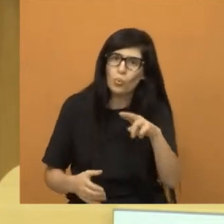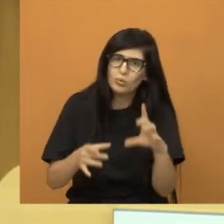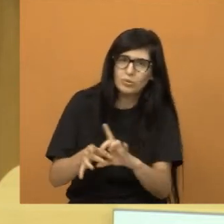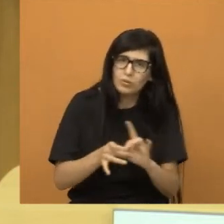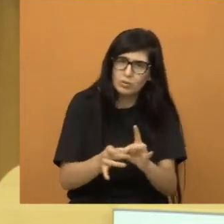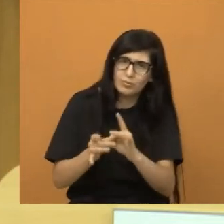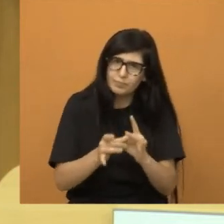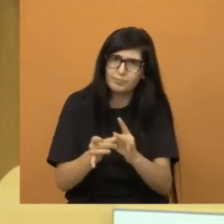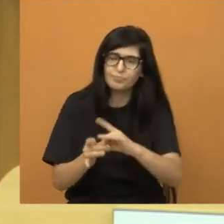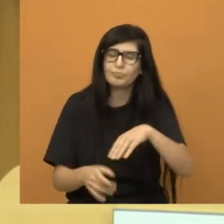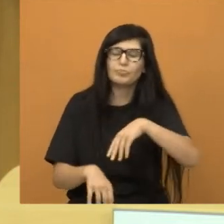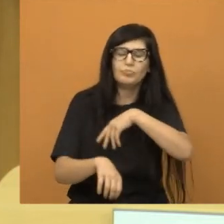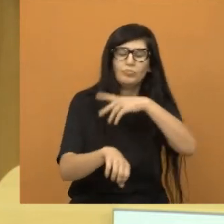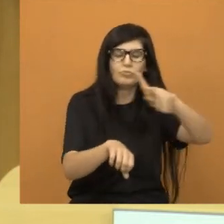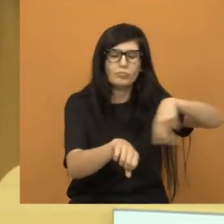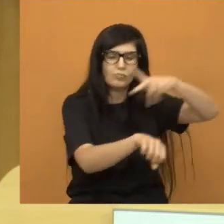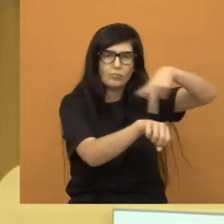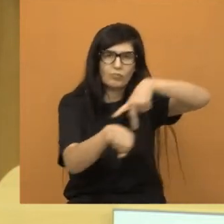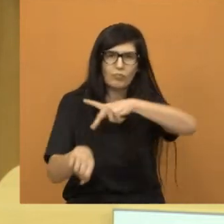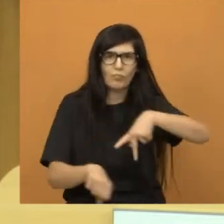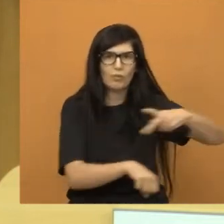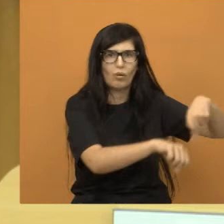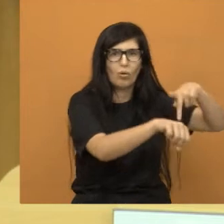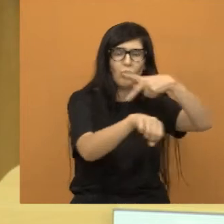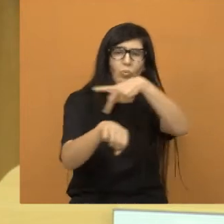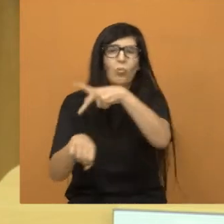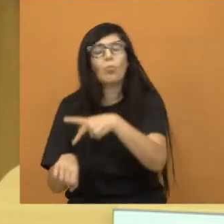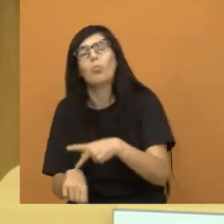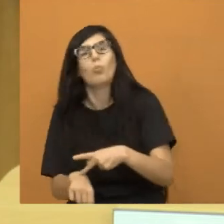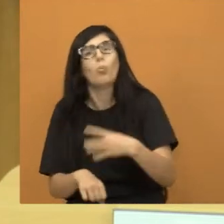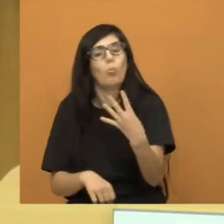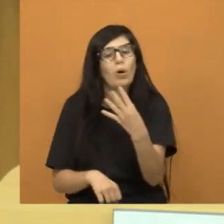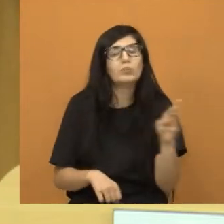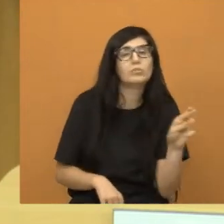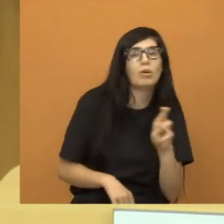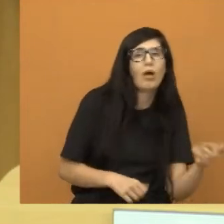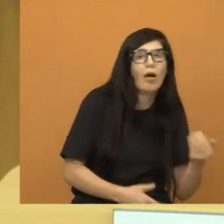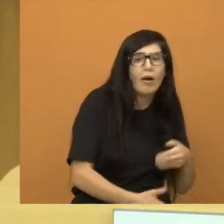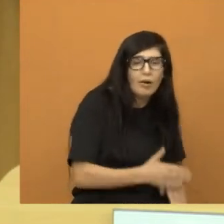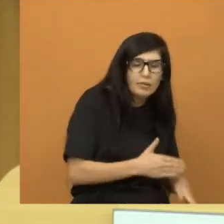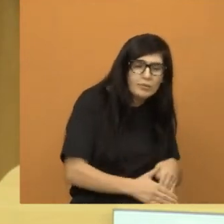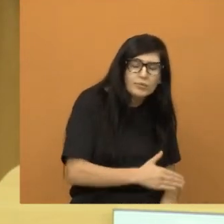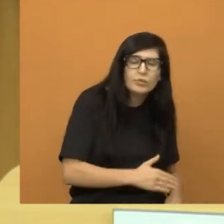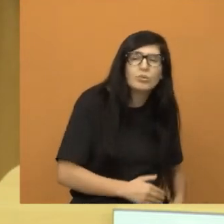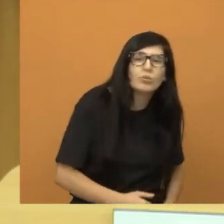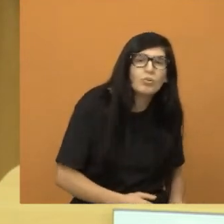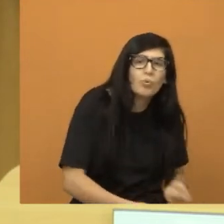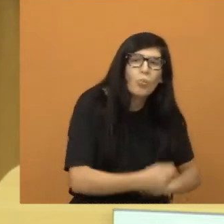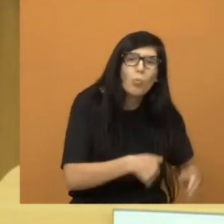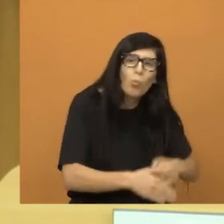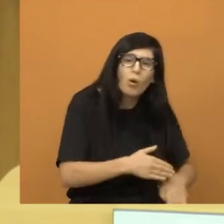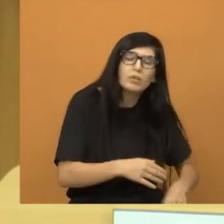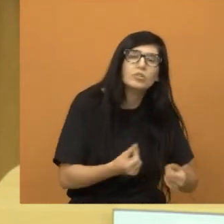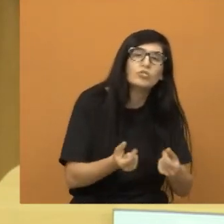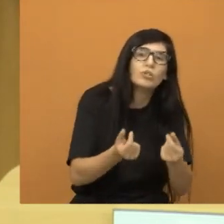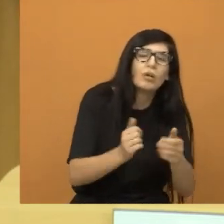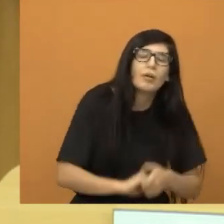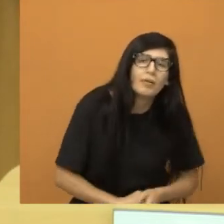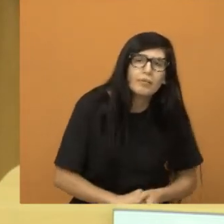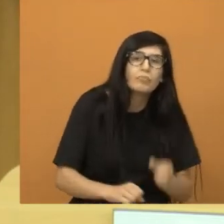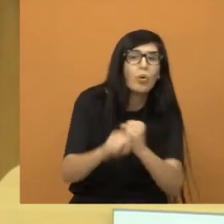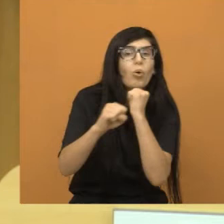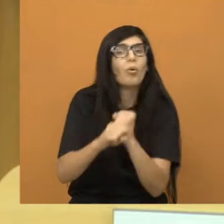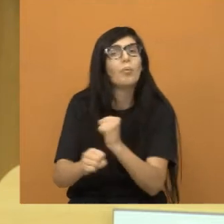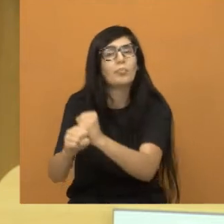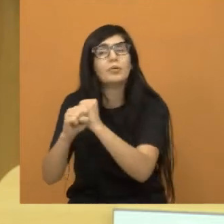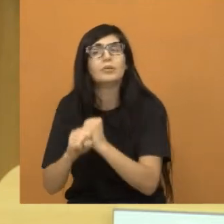público, R$4 são economizados na área da saúde. Então, quando nós fazemos uma obra de saneamento, nós